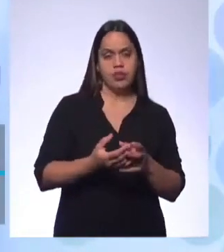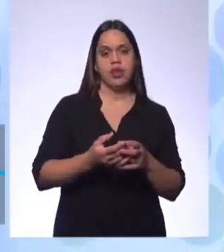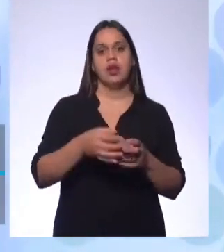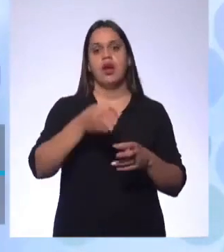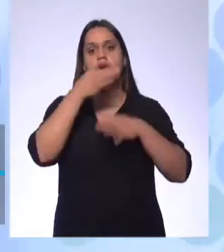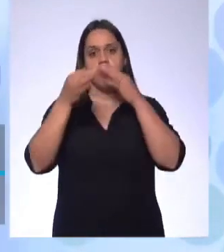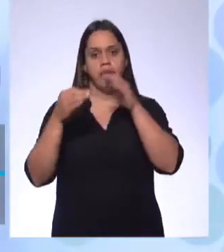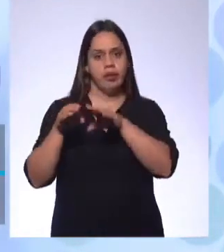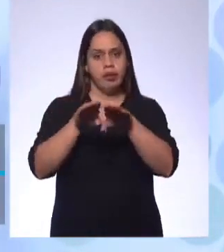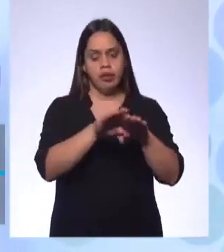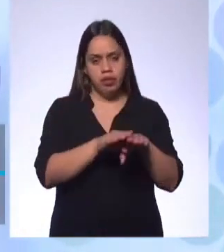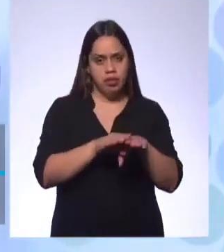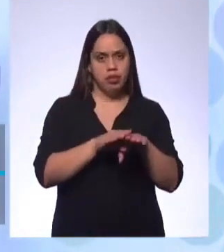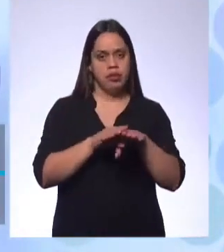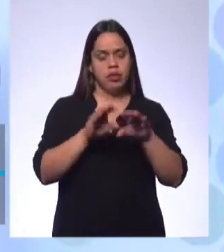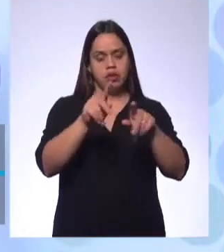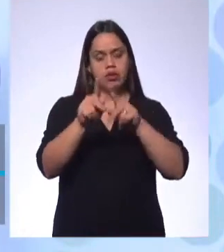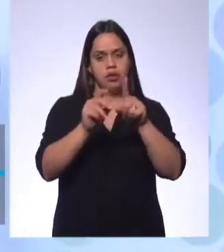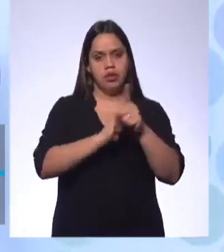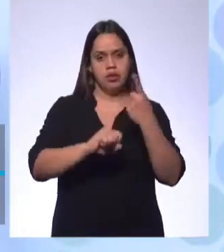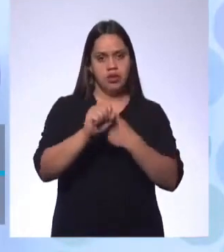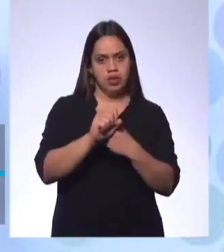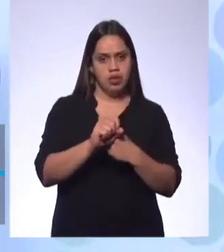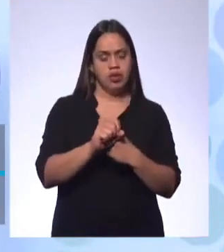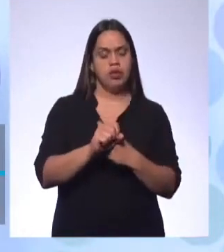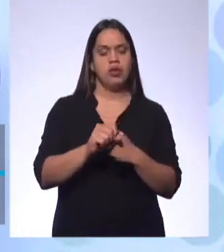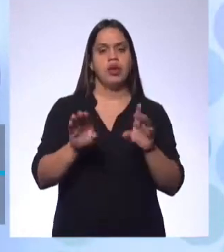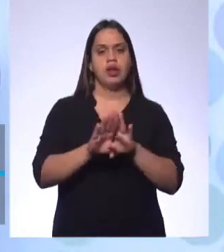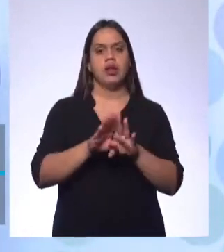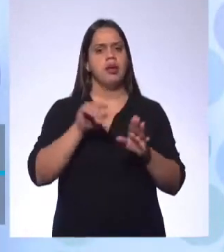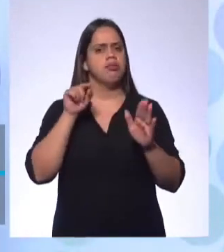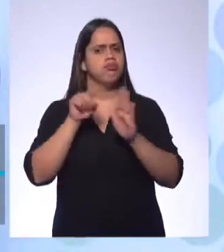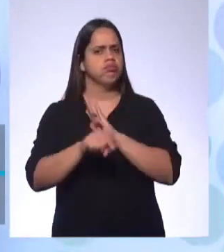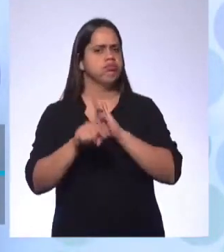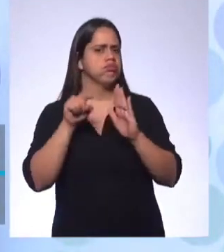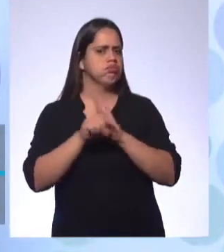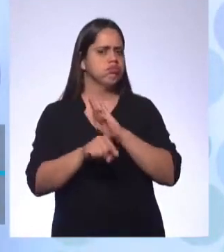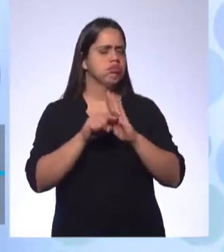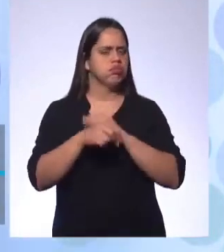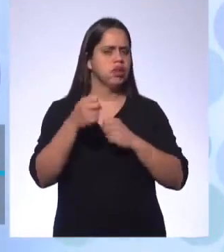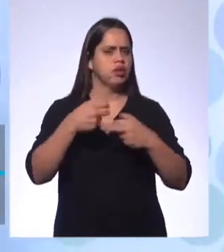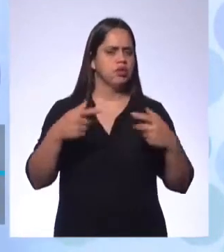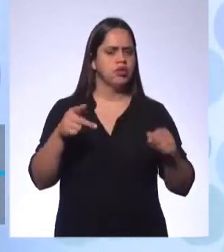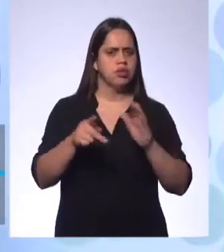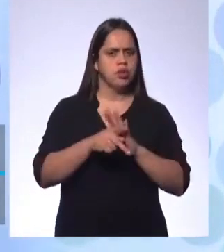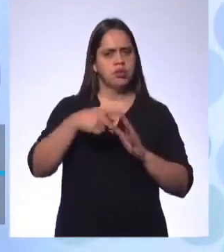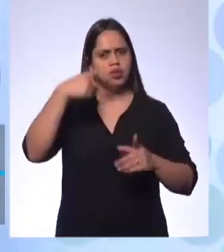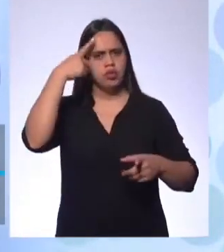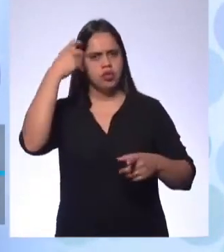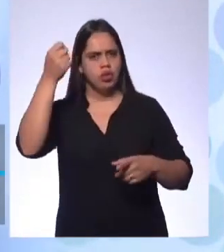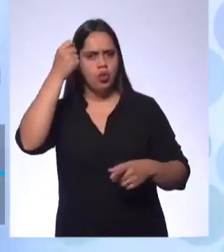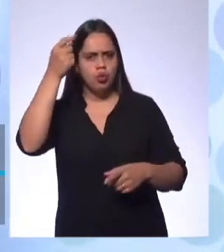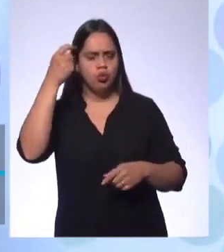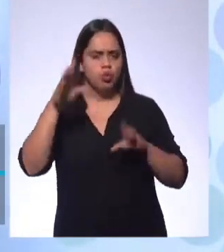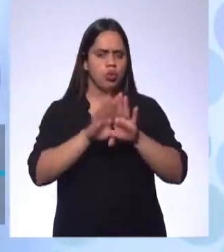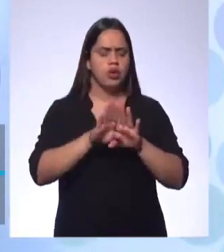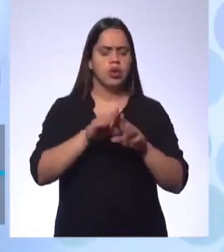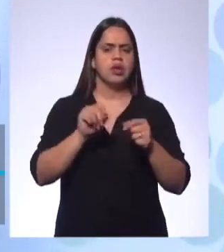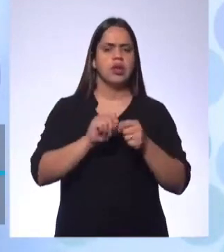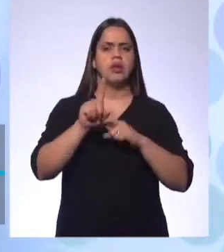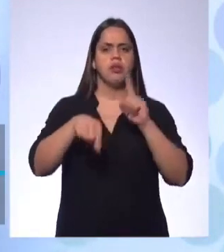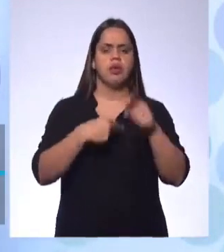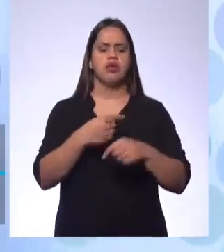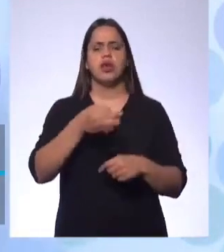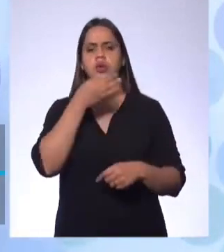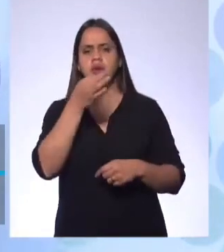e questionar alguns tipos de senso comum que são reprodutores de preconceito. Porque na aula